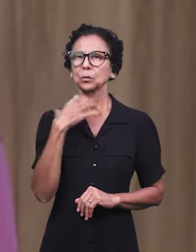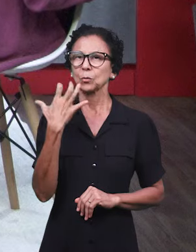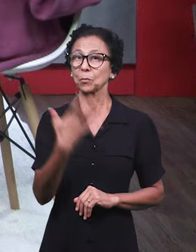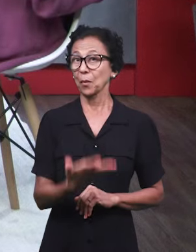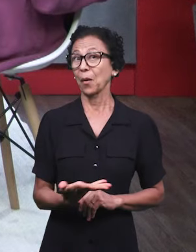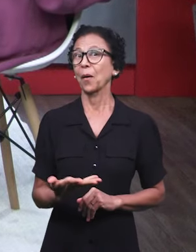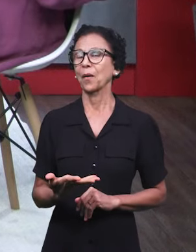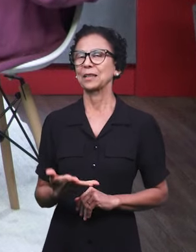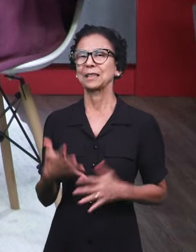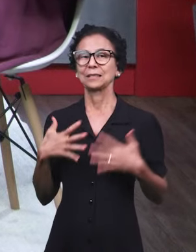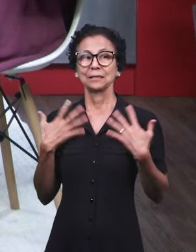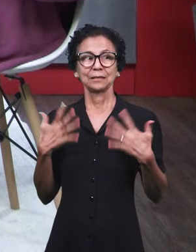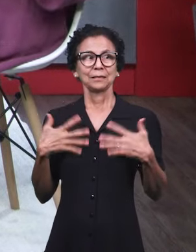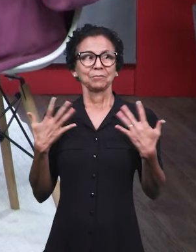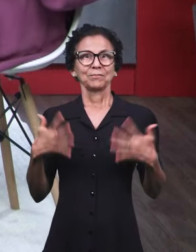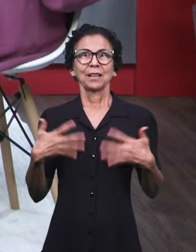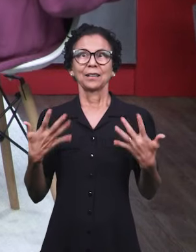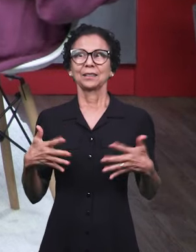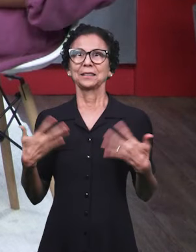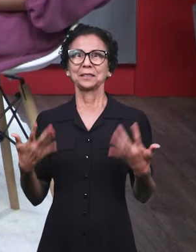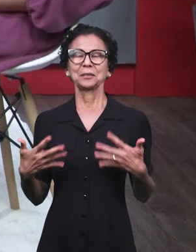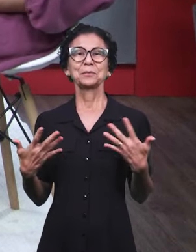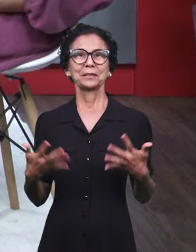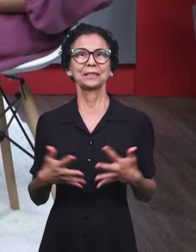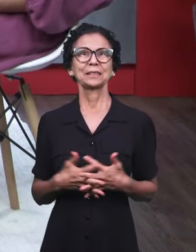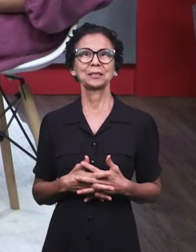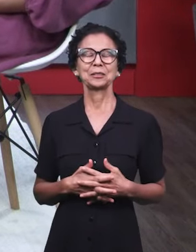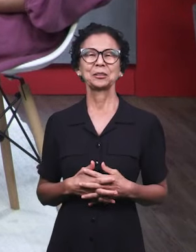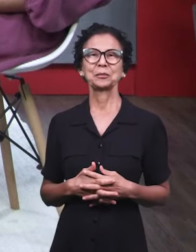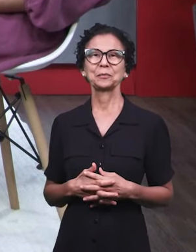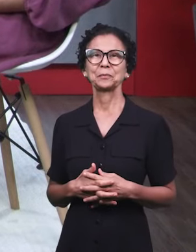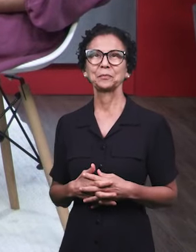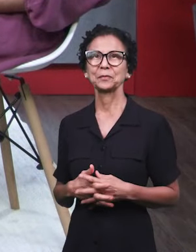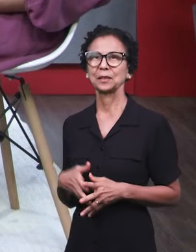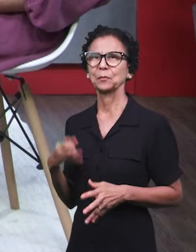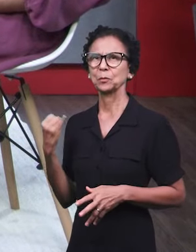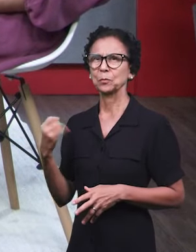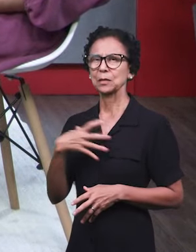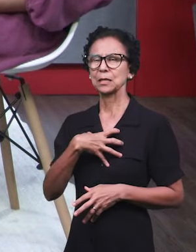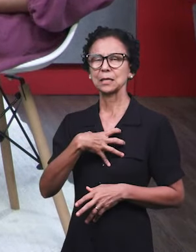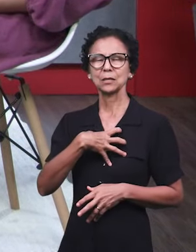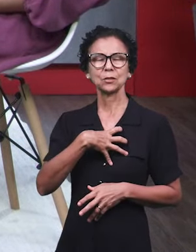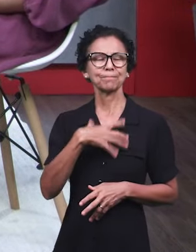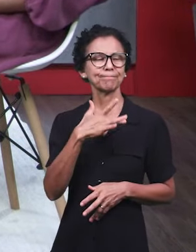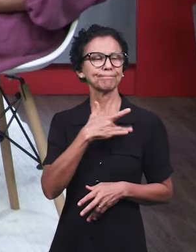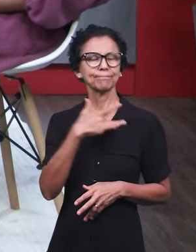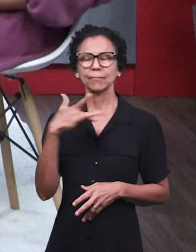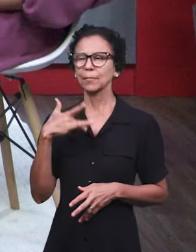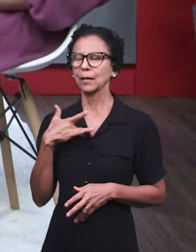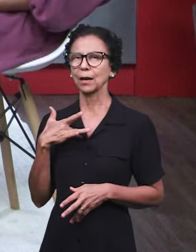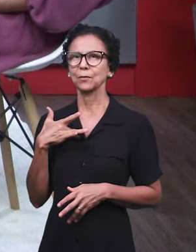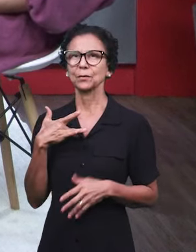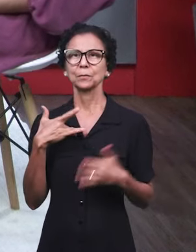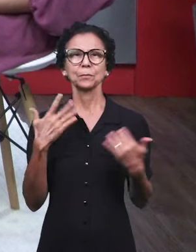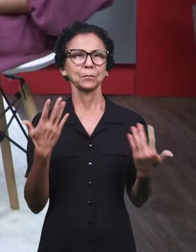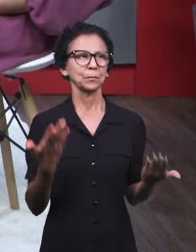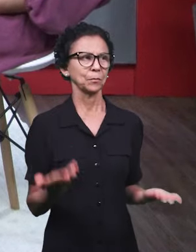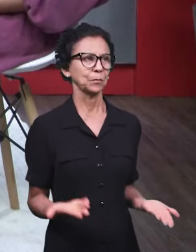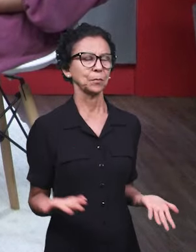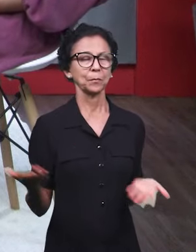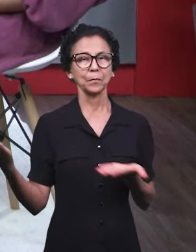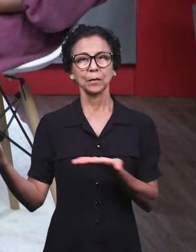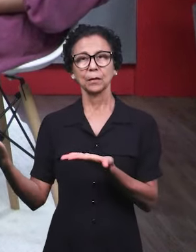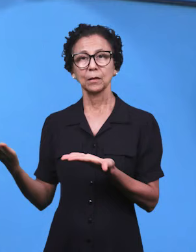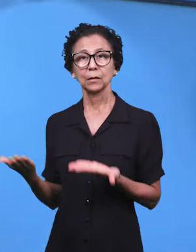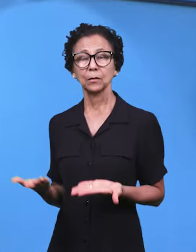imagem, faz a gente ter um bem-estar maior, né? É aquele ditado, né? Se sentir bem é a melhor coisa, né? Exatamente. Bom,